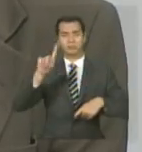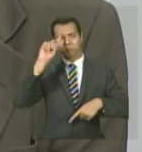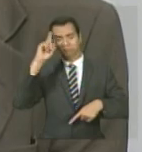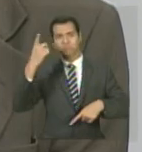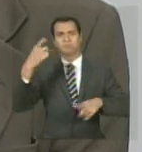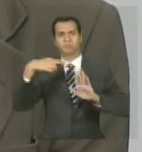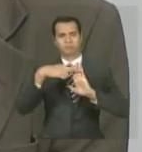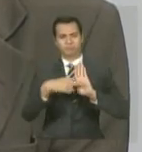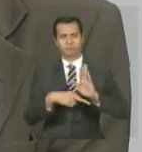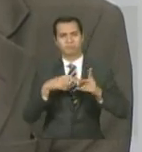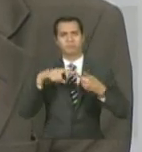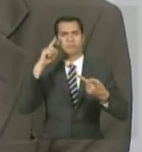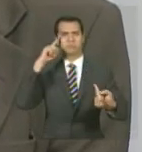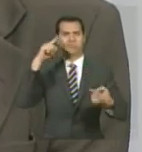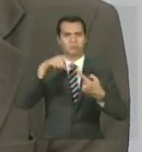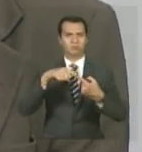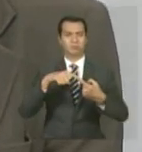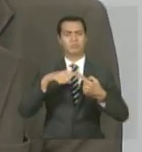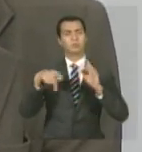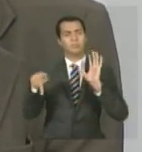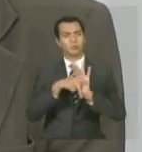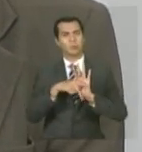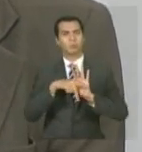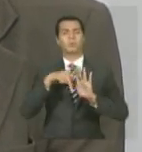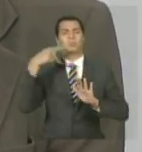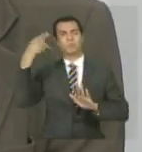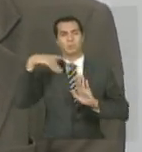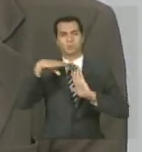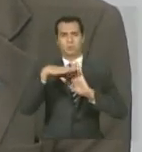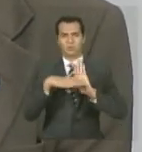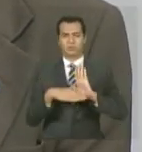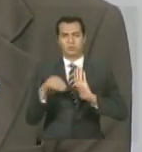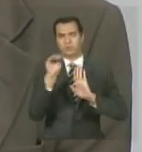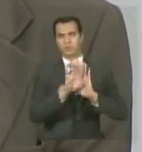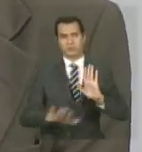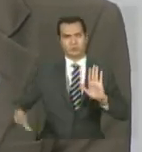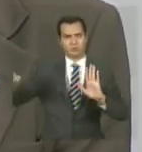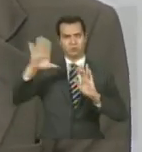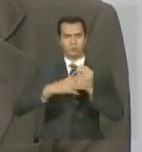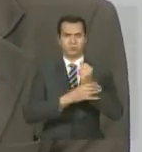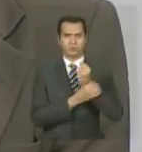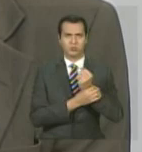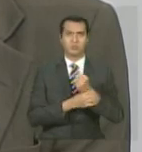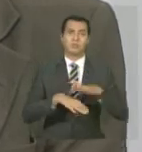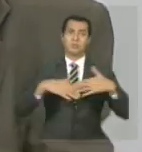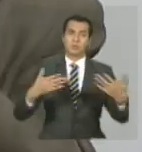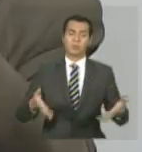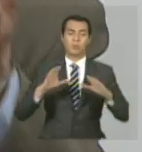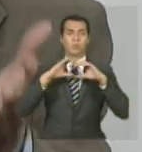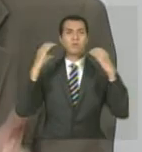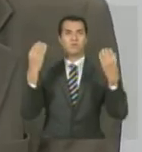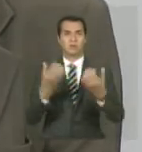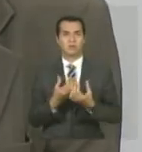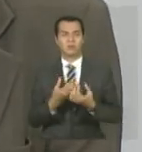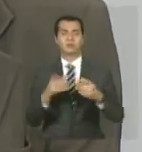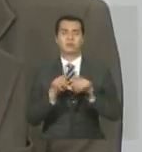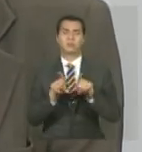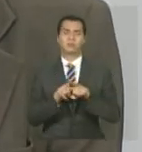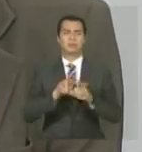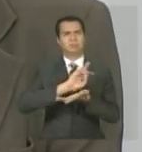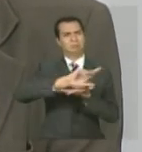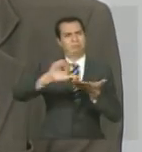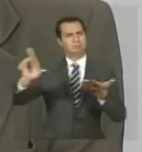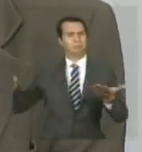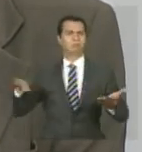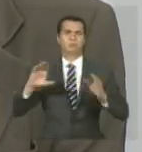os objetivos, as prioridades da Política Nacional de Segurança Alimentar Nacional. Então, a nossa conferência, como outras conferências nacionais